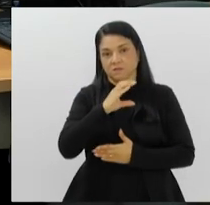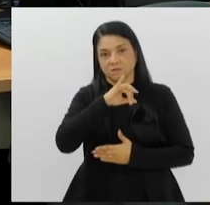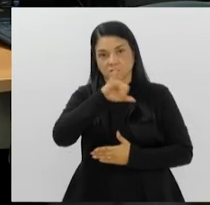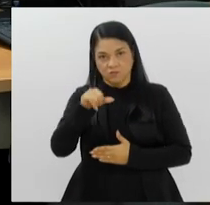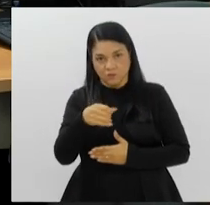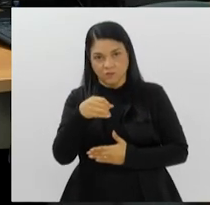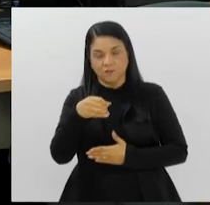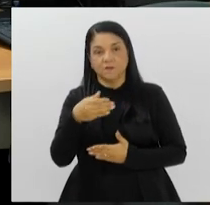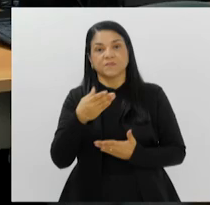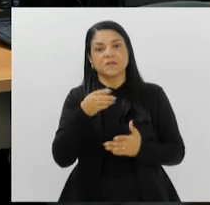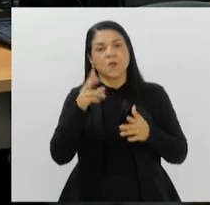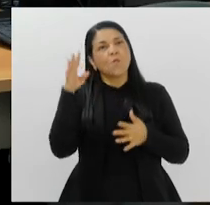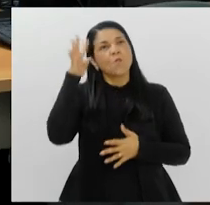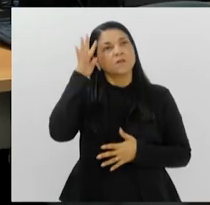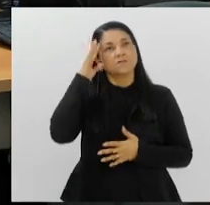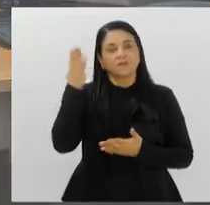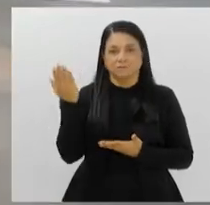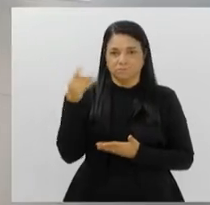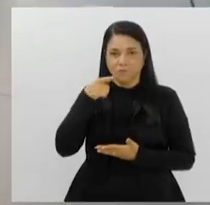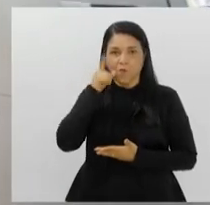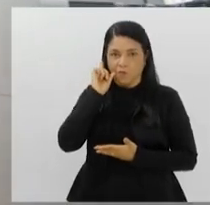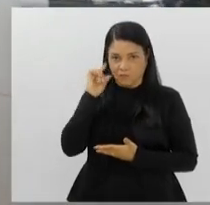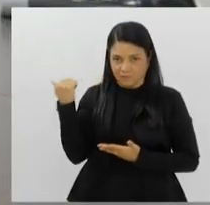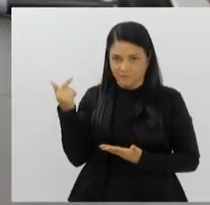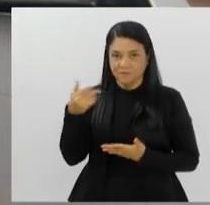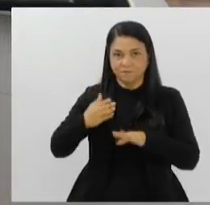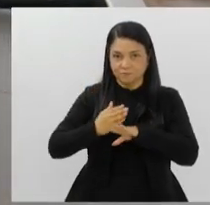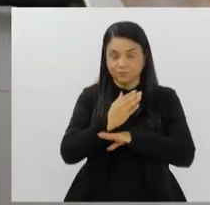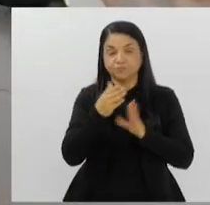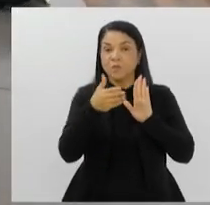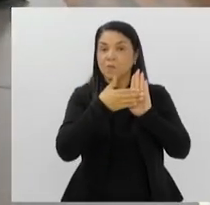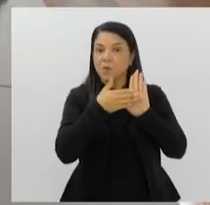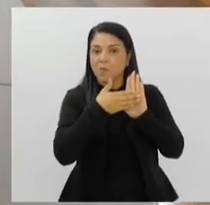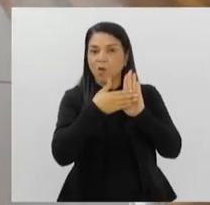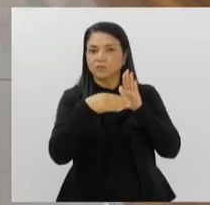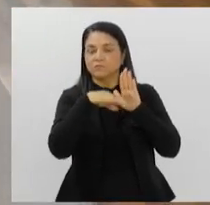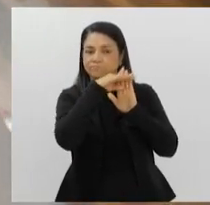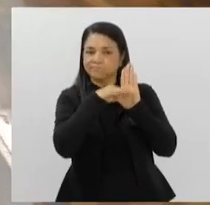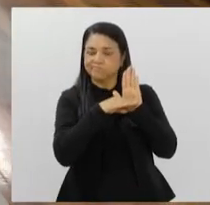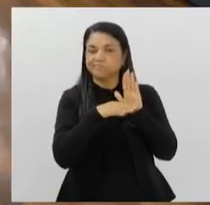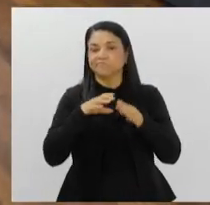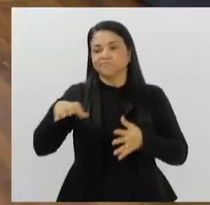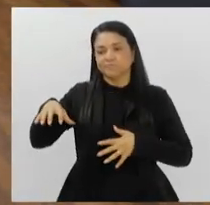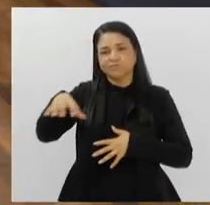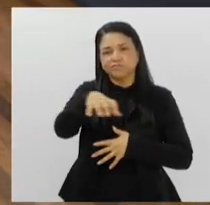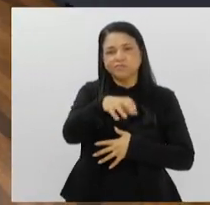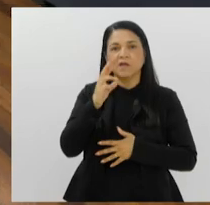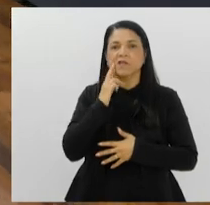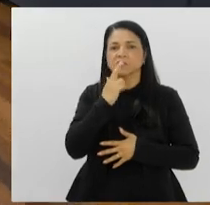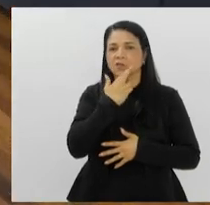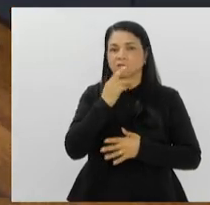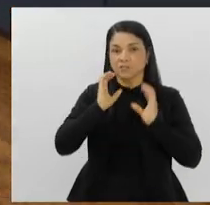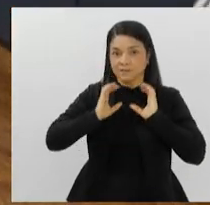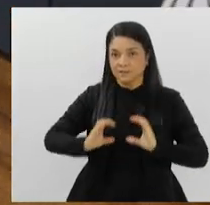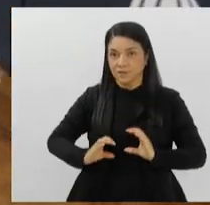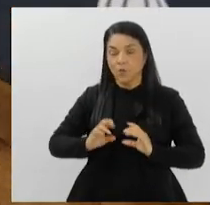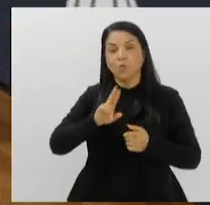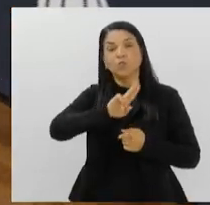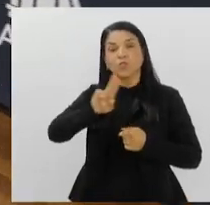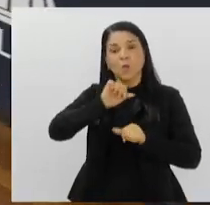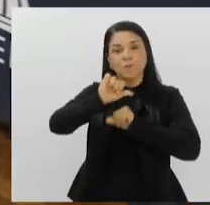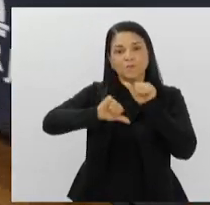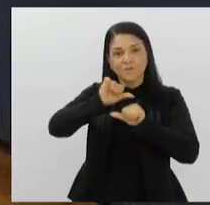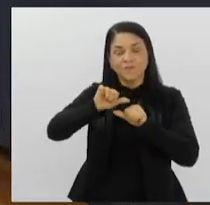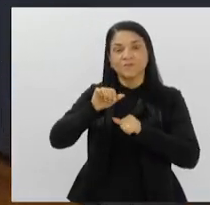Constituição e Justiça nesta quarta-feira. Com a proposta, as unidades do programa Restaurante Cidadão vão passar a se chamar Restaurante